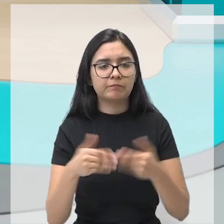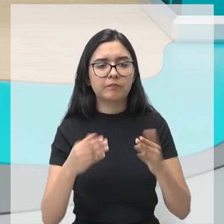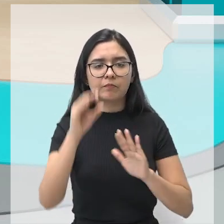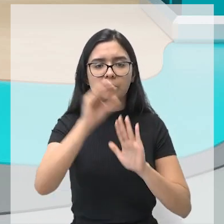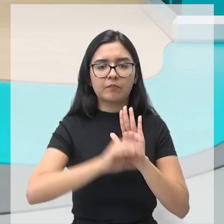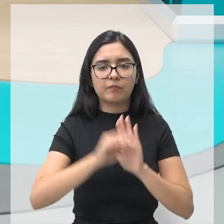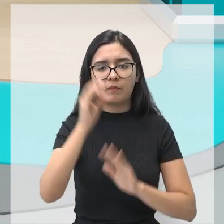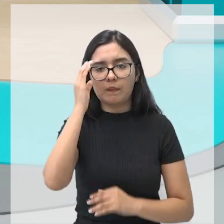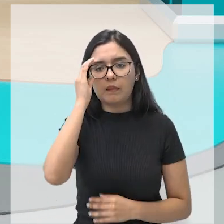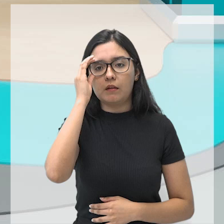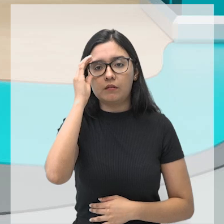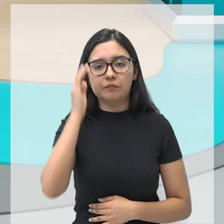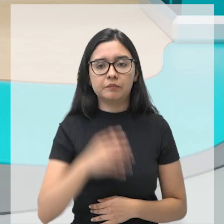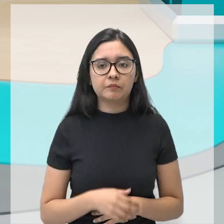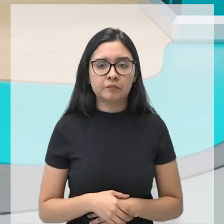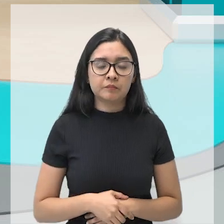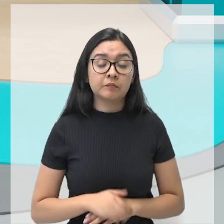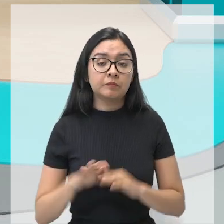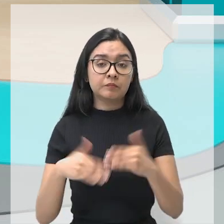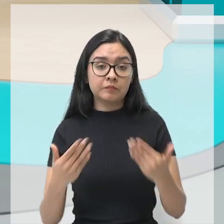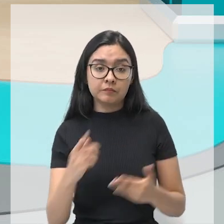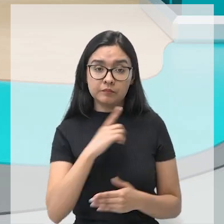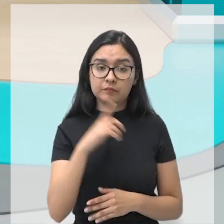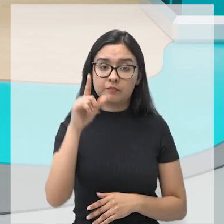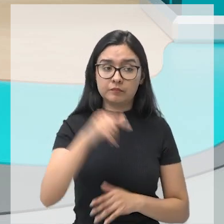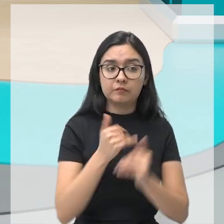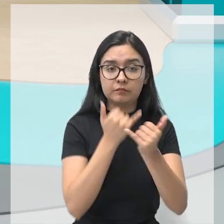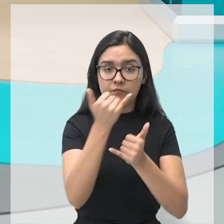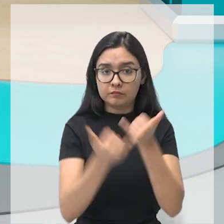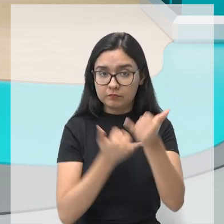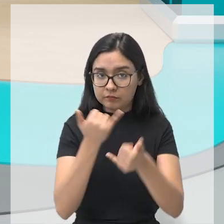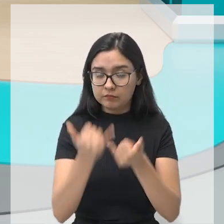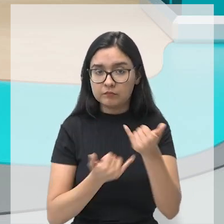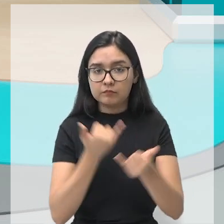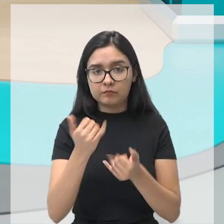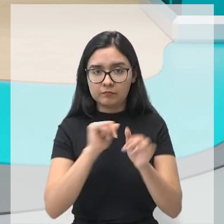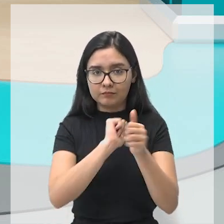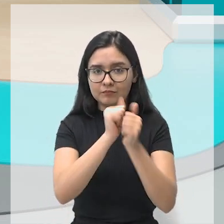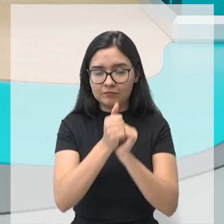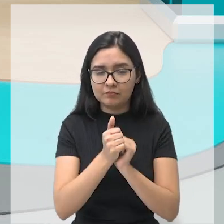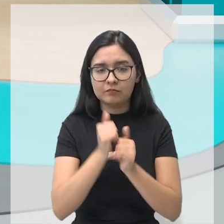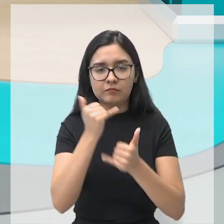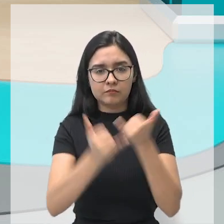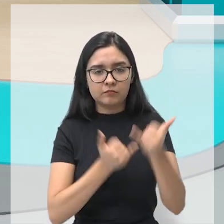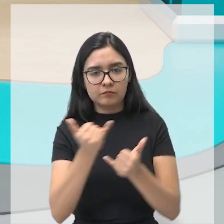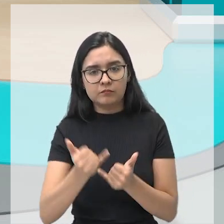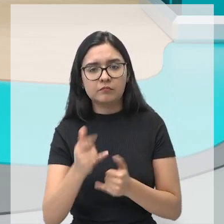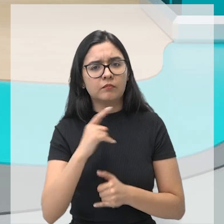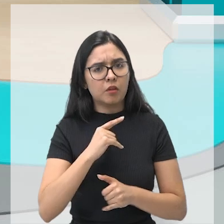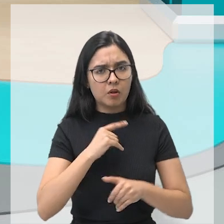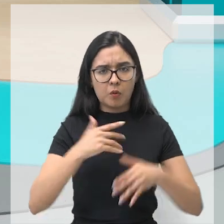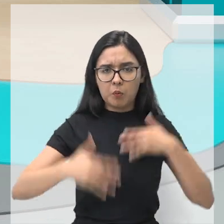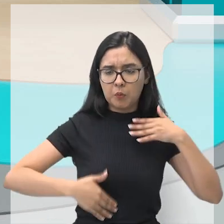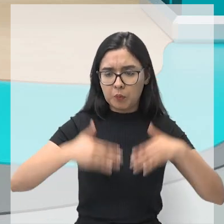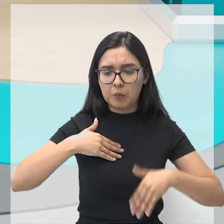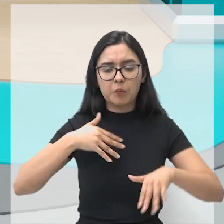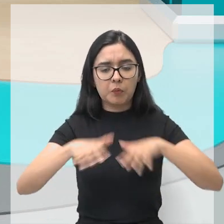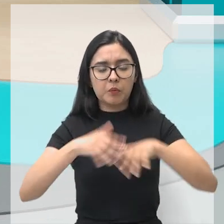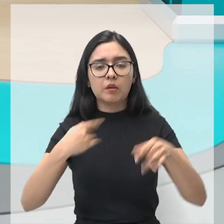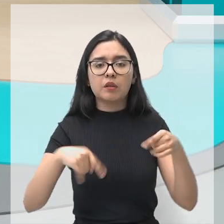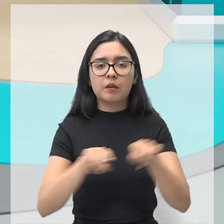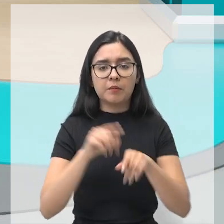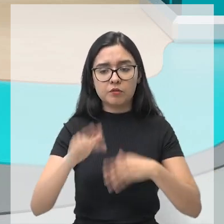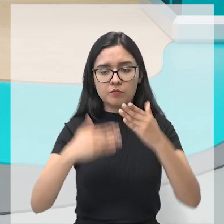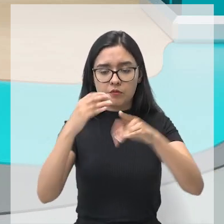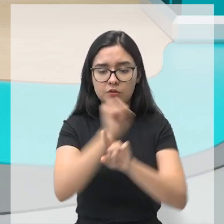ok? Essa é uma atividade recreativa e com a riqueza em atividade física, desenvolvimento social